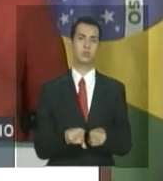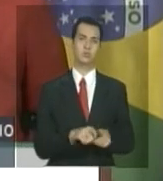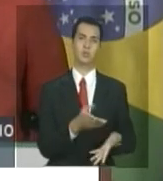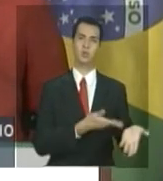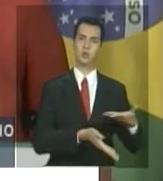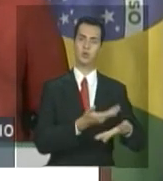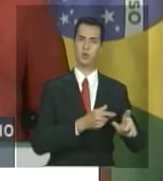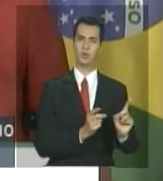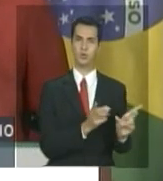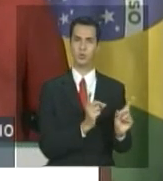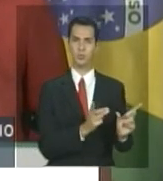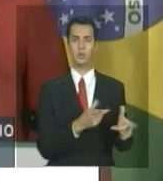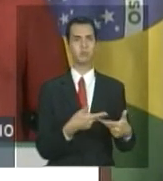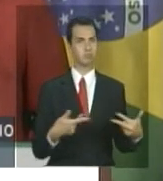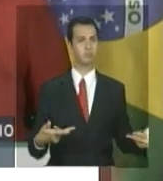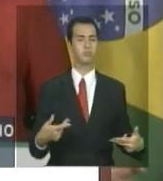comerciais.